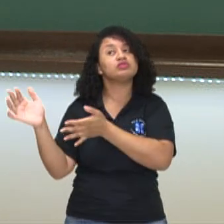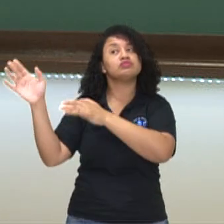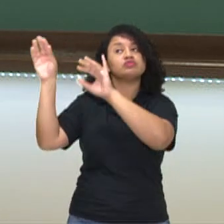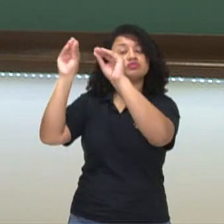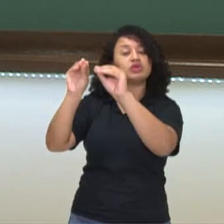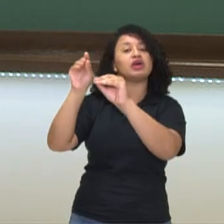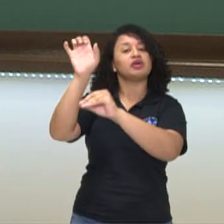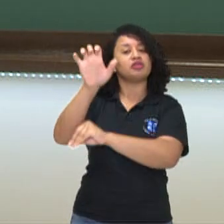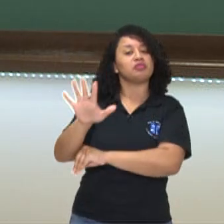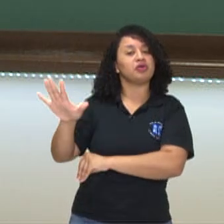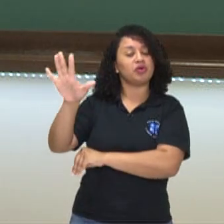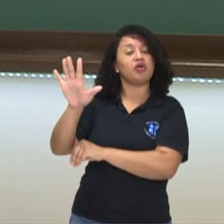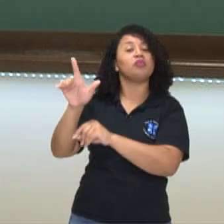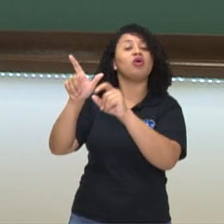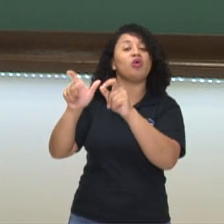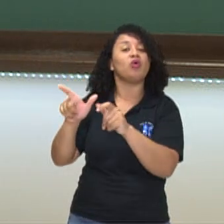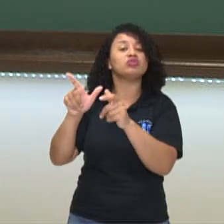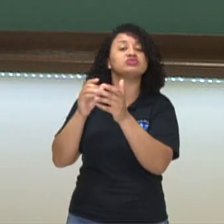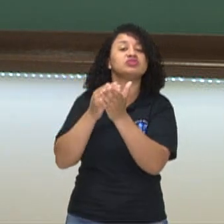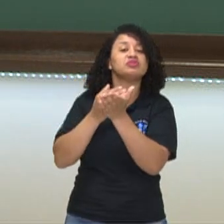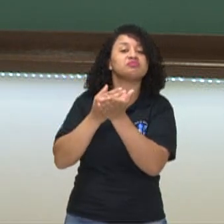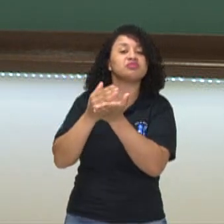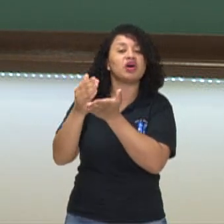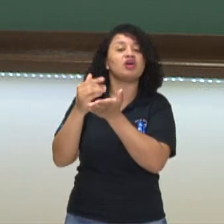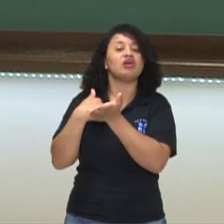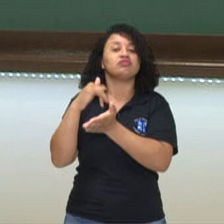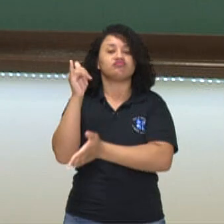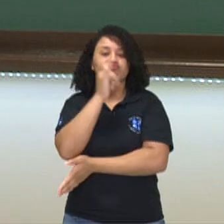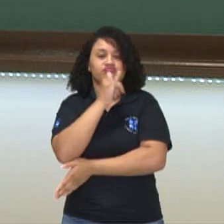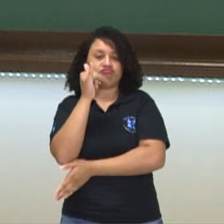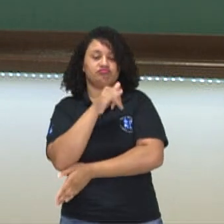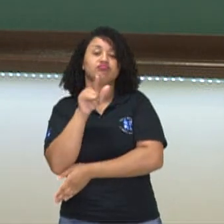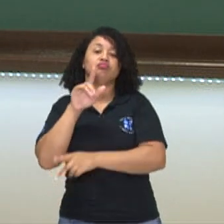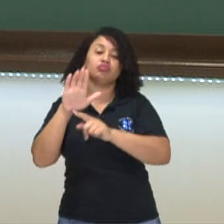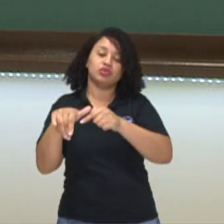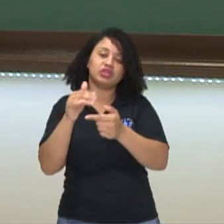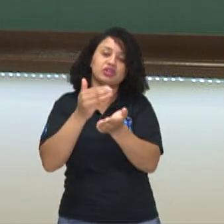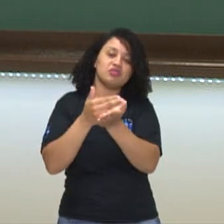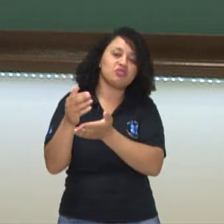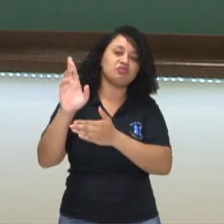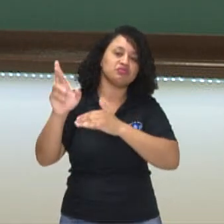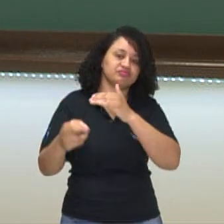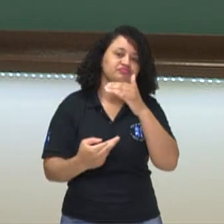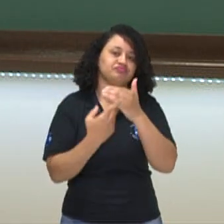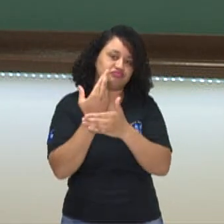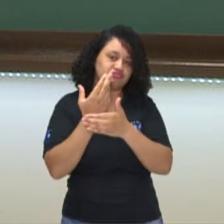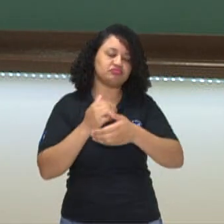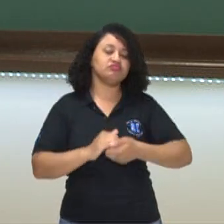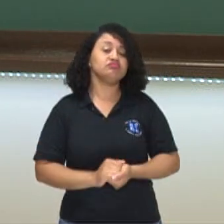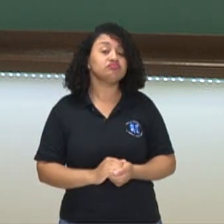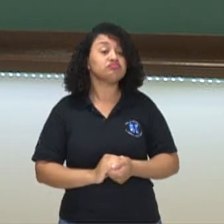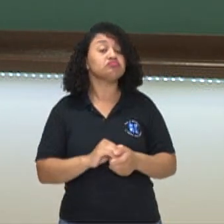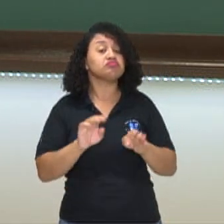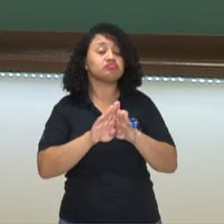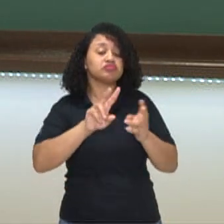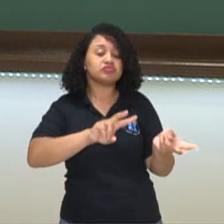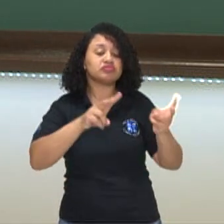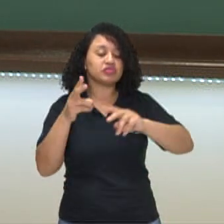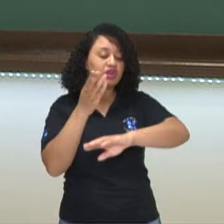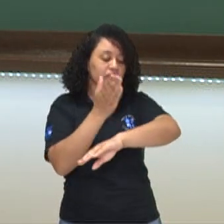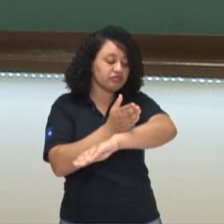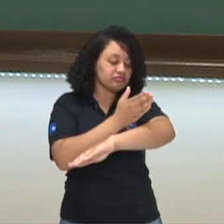da Itália. Então a Itália é considerado o berço do Renascimento. E marca essa transição da Idade